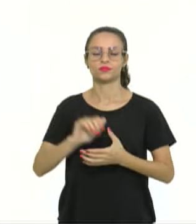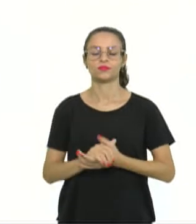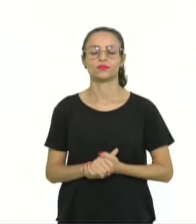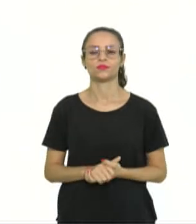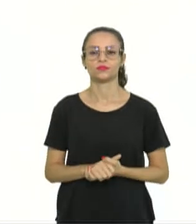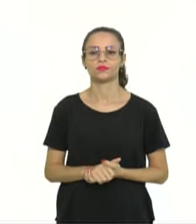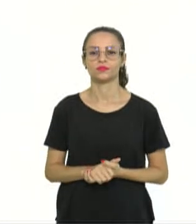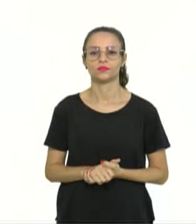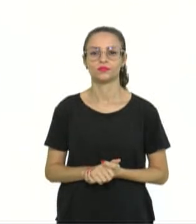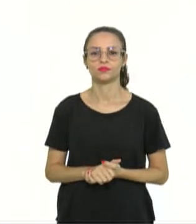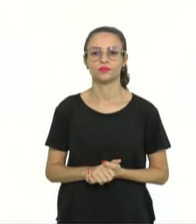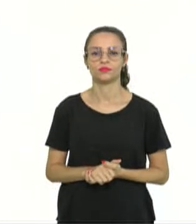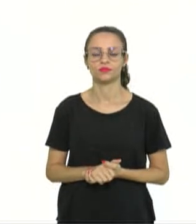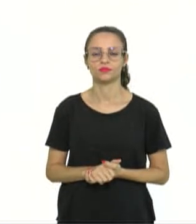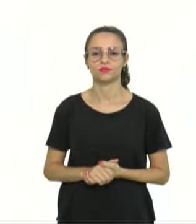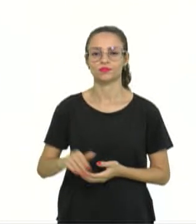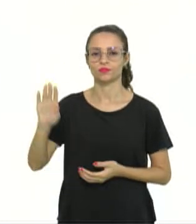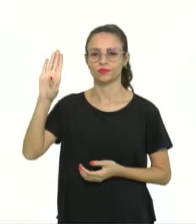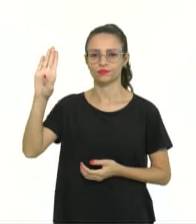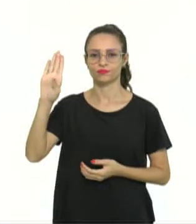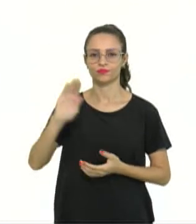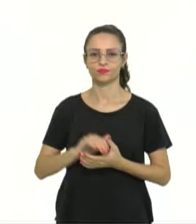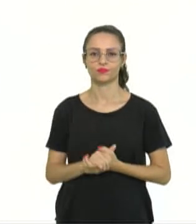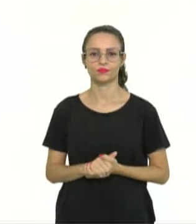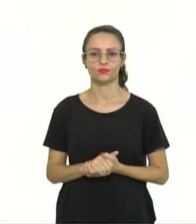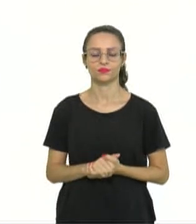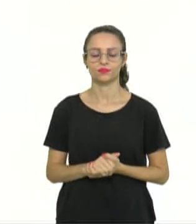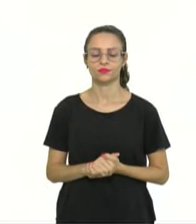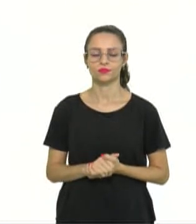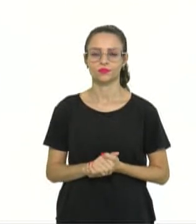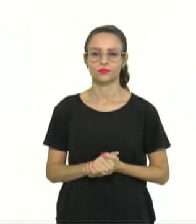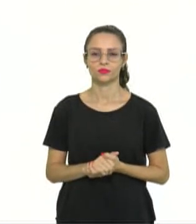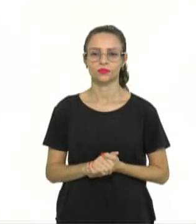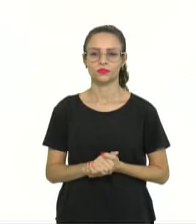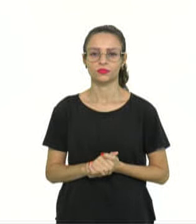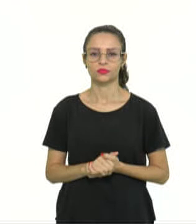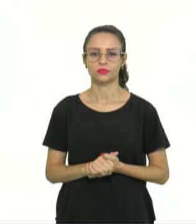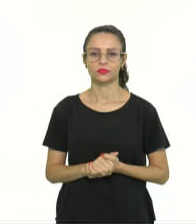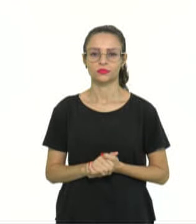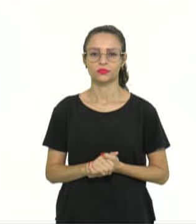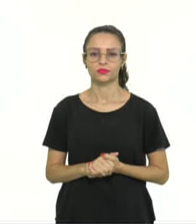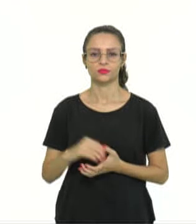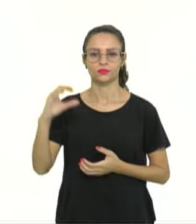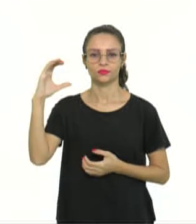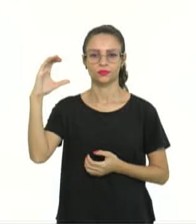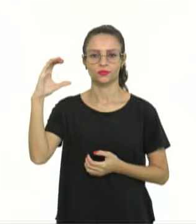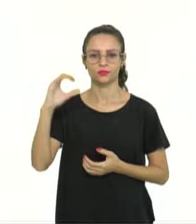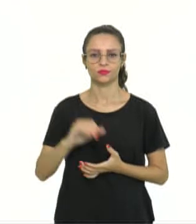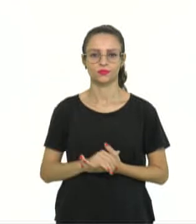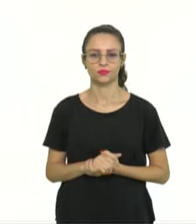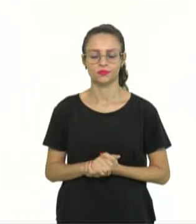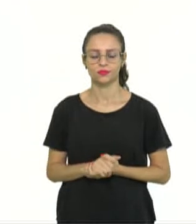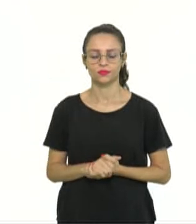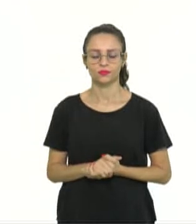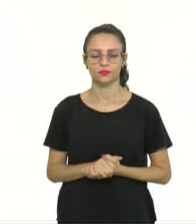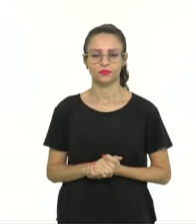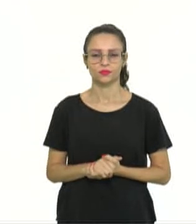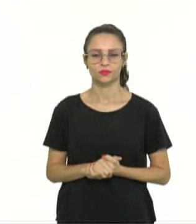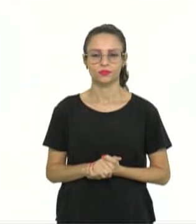cat psychologist. Letra B. Garfield is John's psychologist. Ou letra C. Garfield has